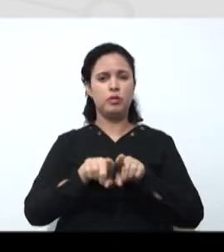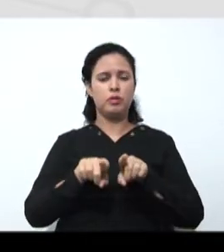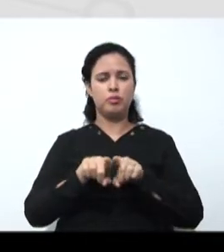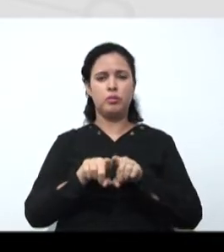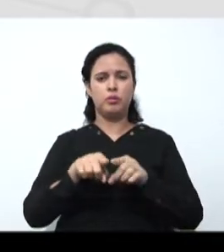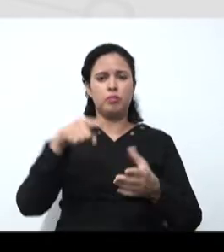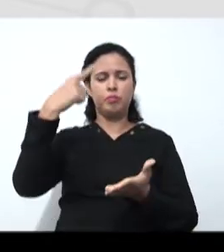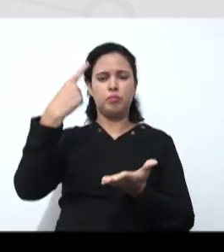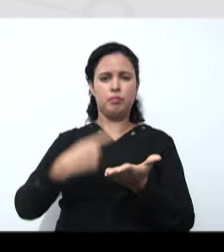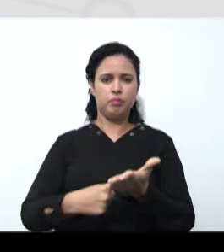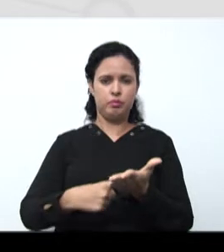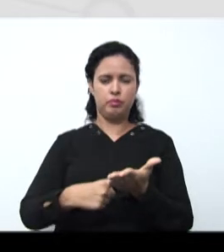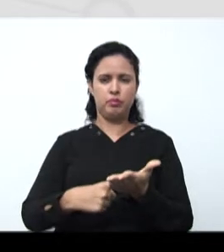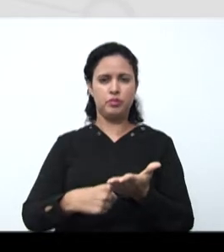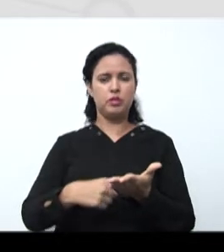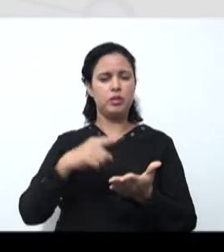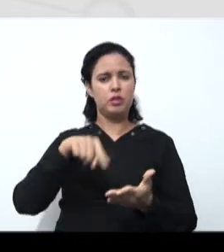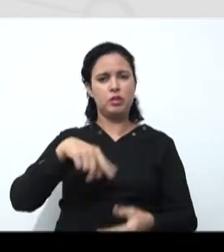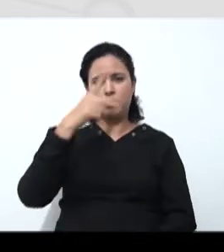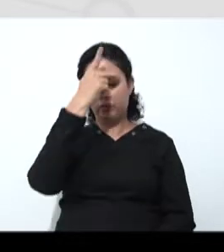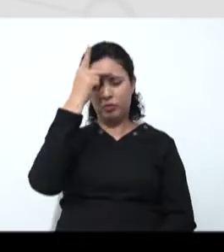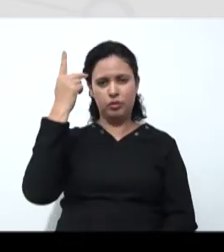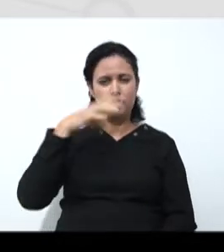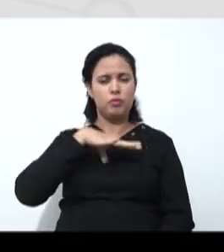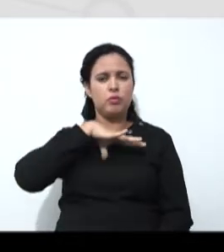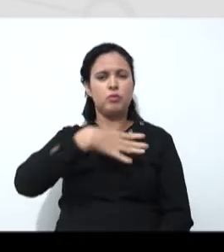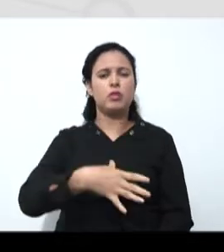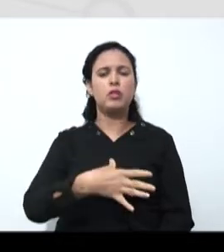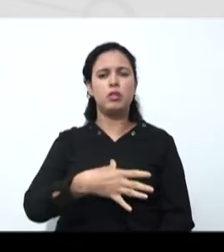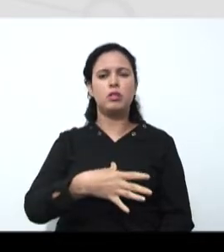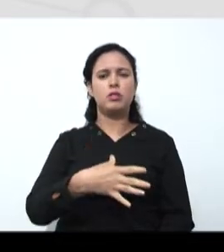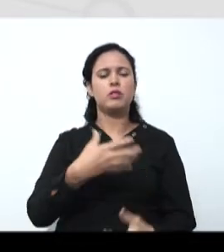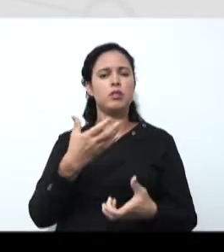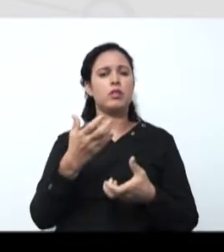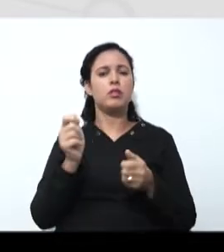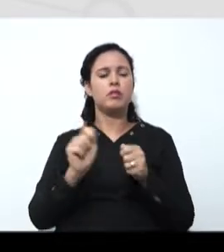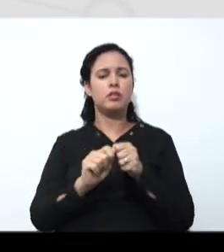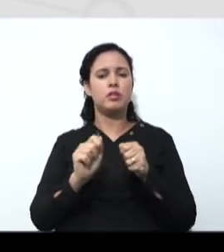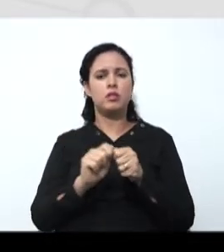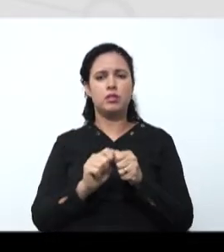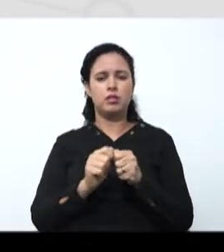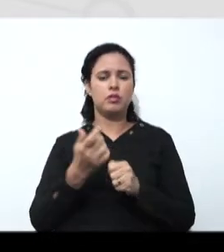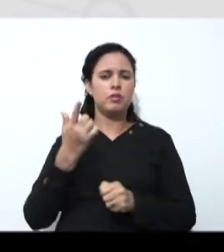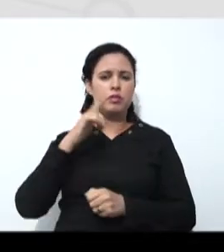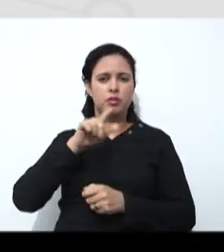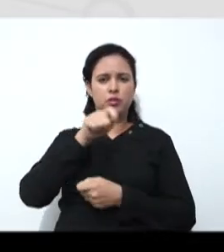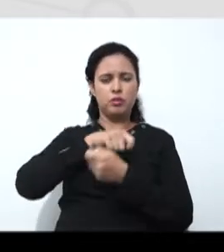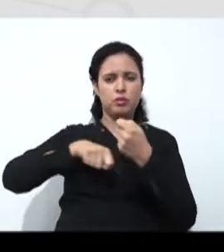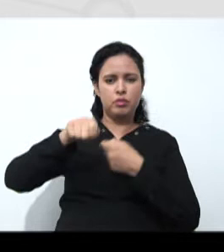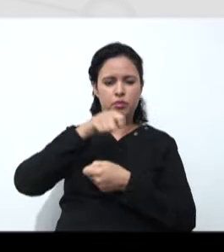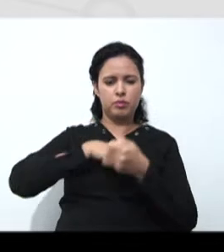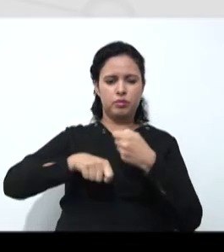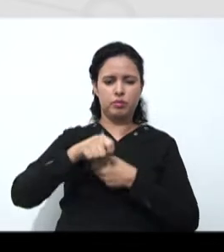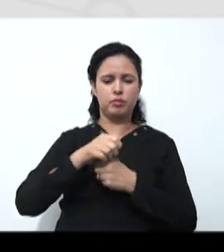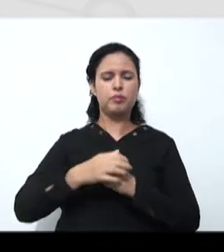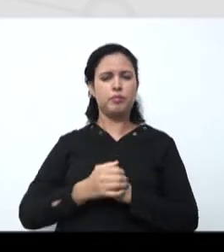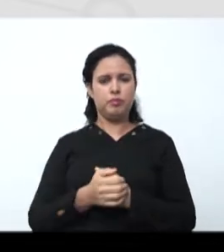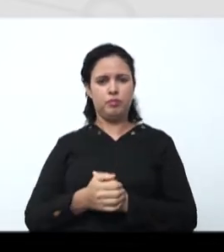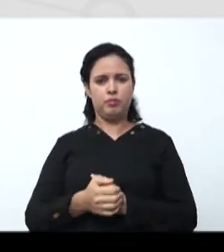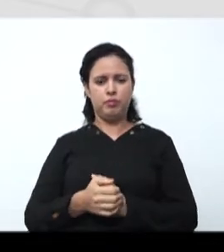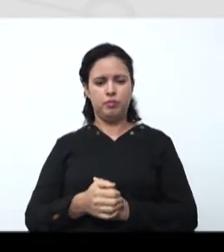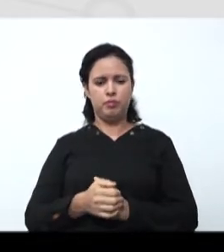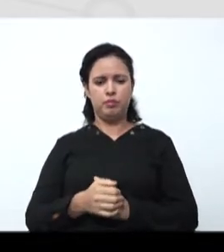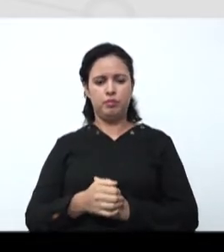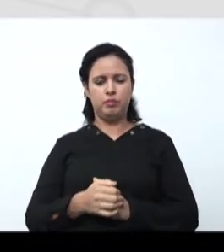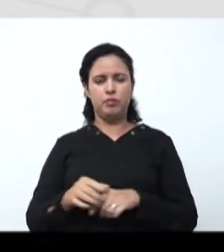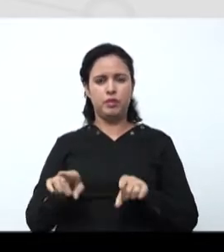que é engajamento? É a pessoa com vontade, com garra de fazer dar certo aquele negócio cooperativista. É